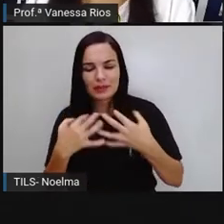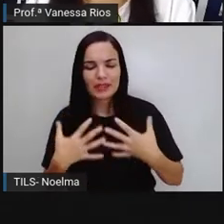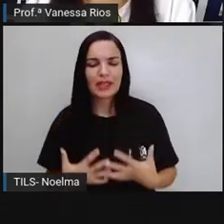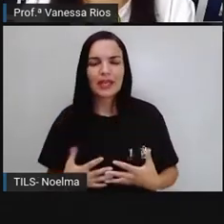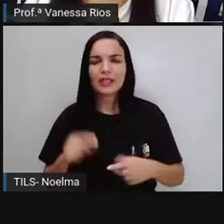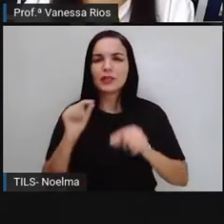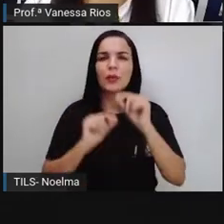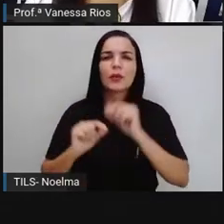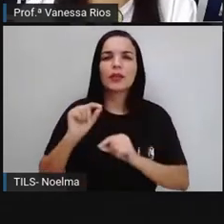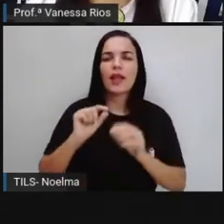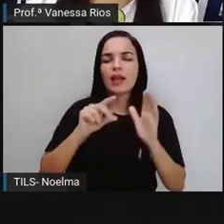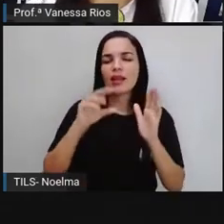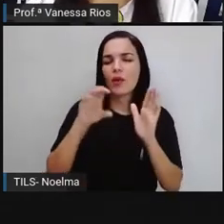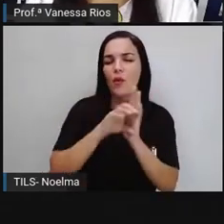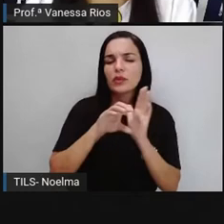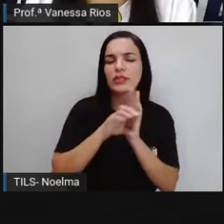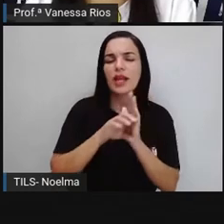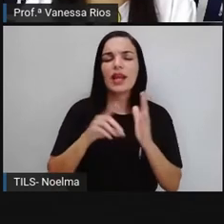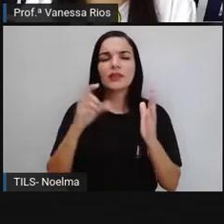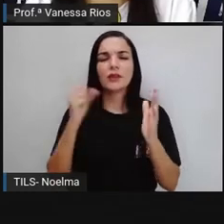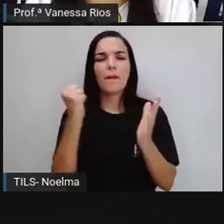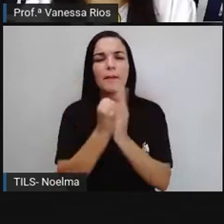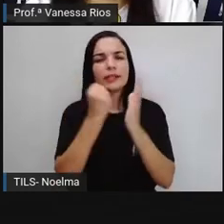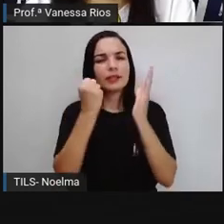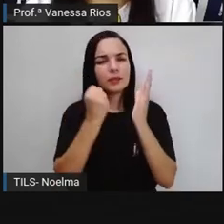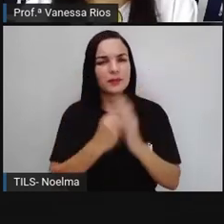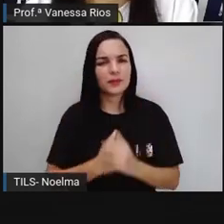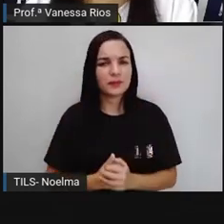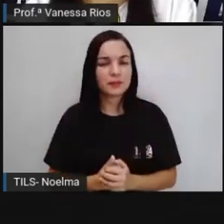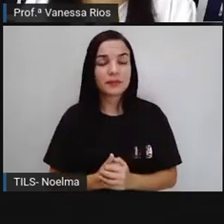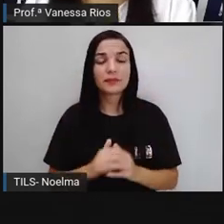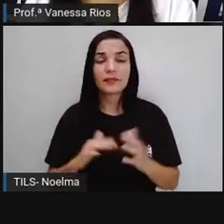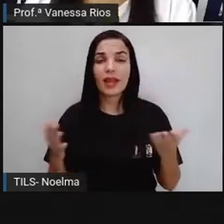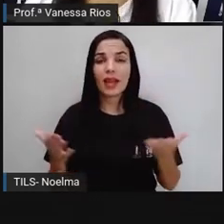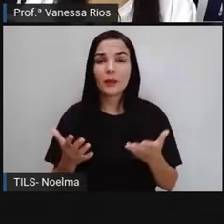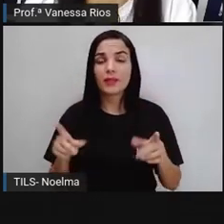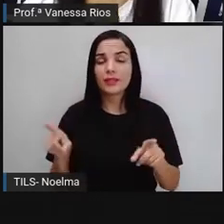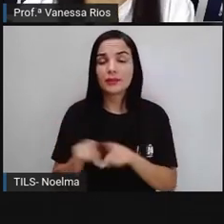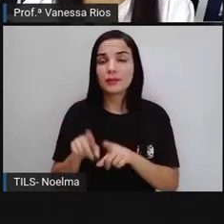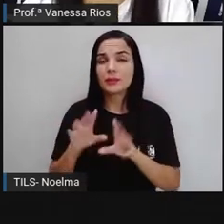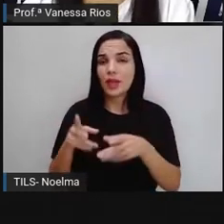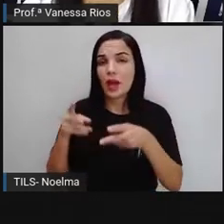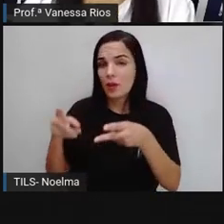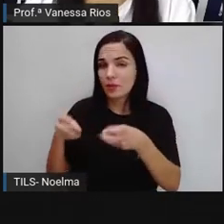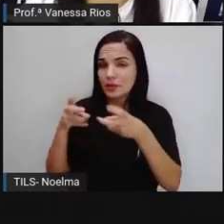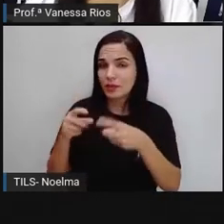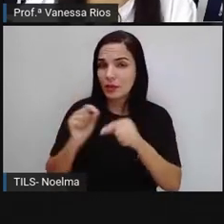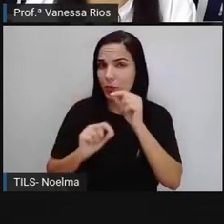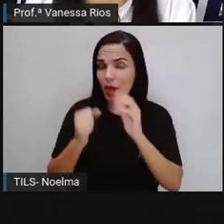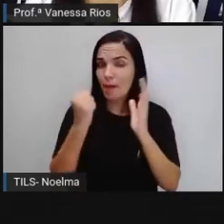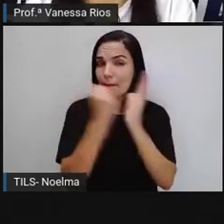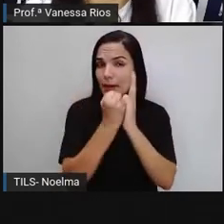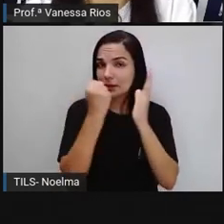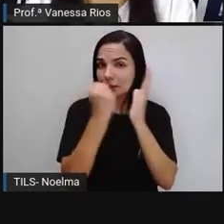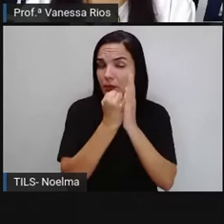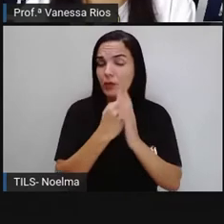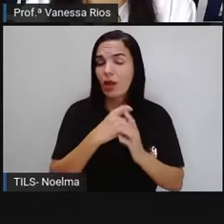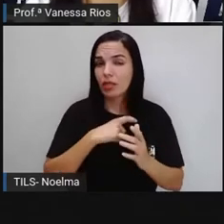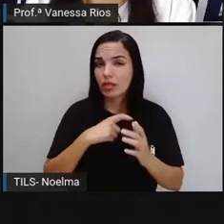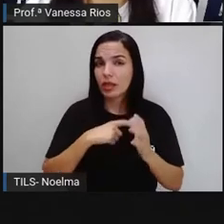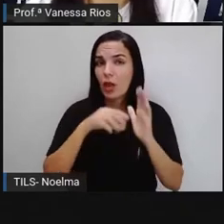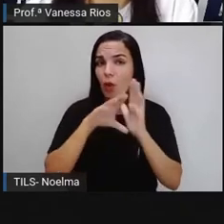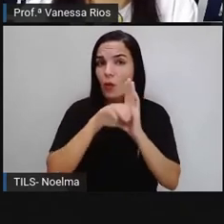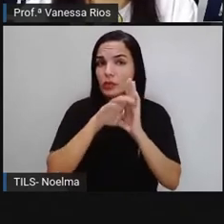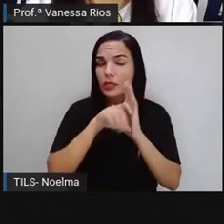sobre a definição, os conceitos para patrimônio. E a gente observou que patrimônio tem conceitos aí que precisam